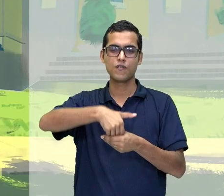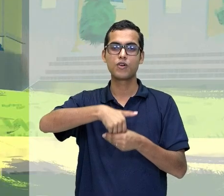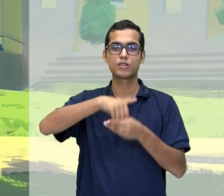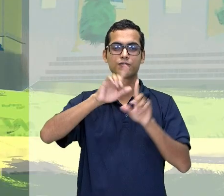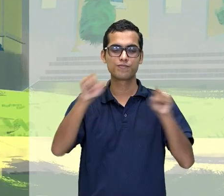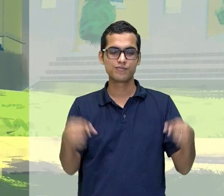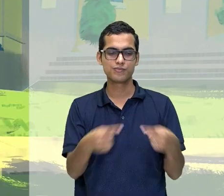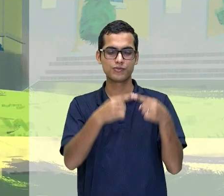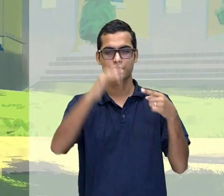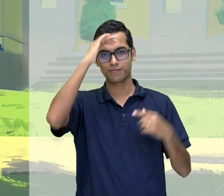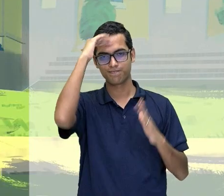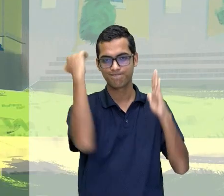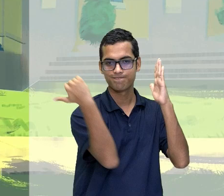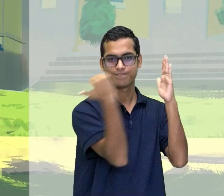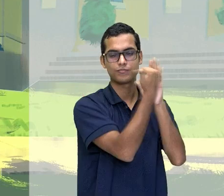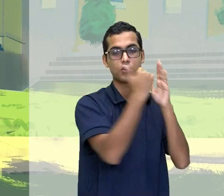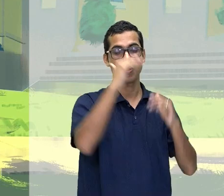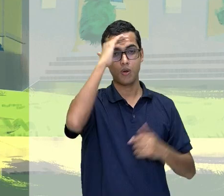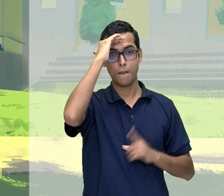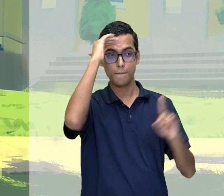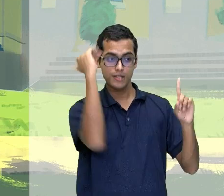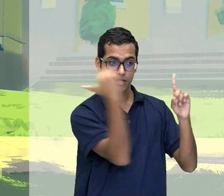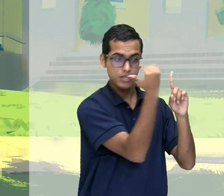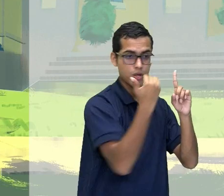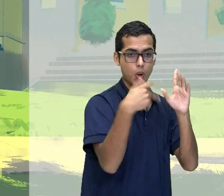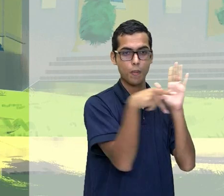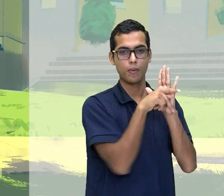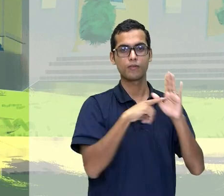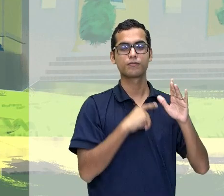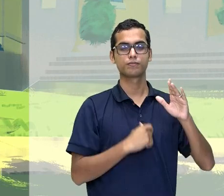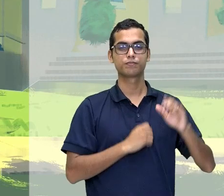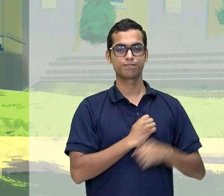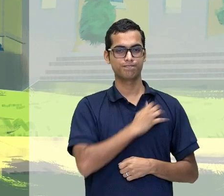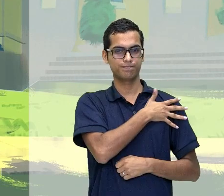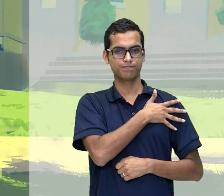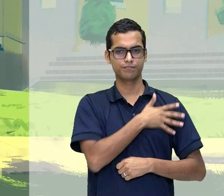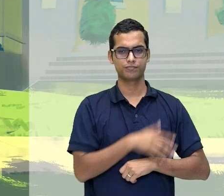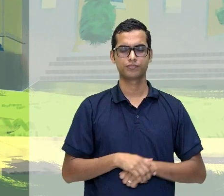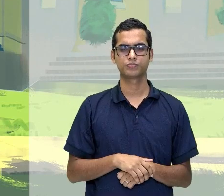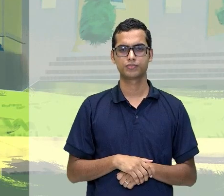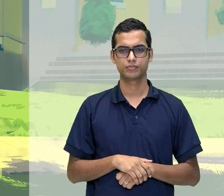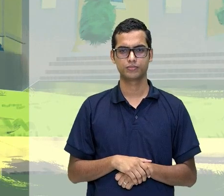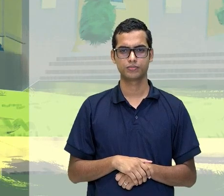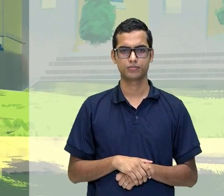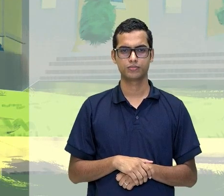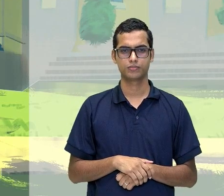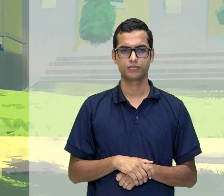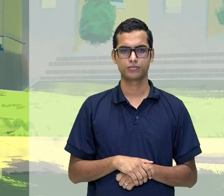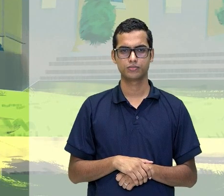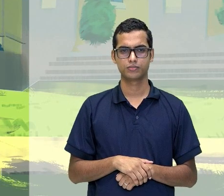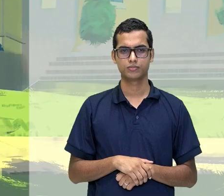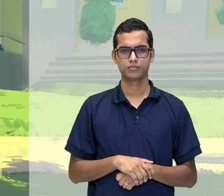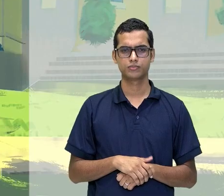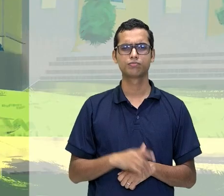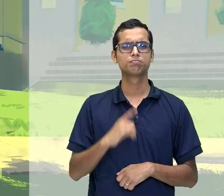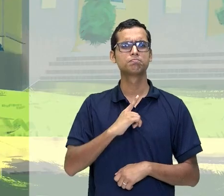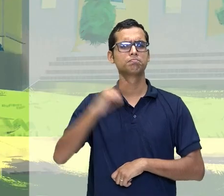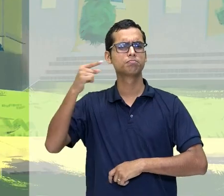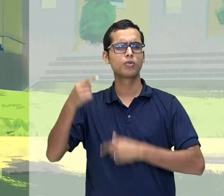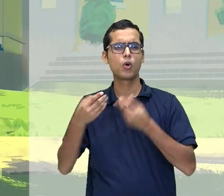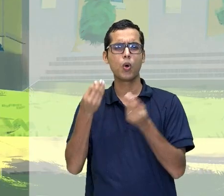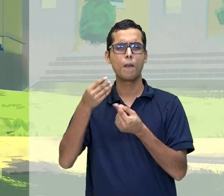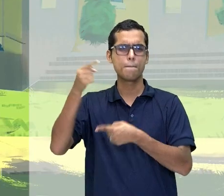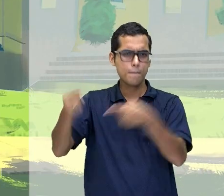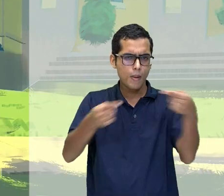do coronel. Professor, em relação à política do café com leite que o senhor falou, que eram as duas grandes oligarquias.